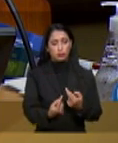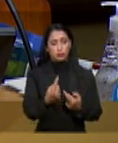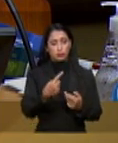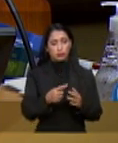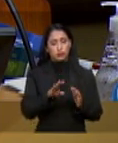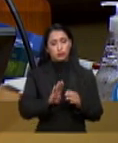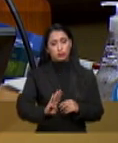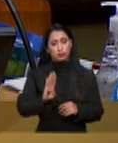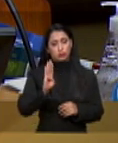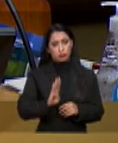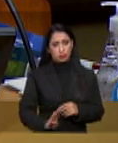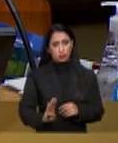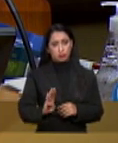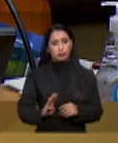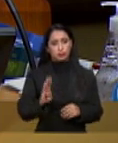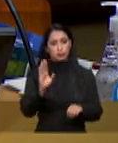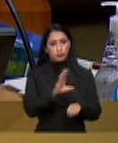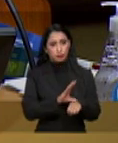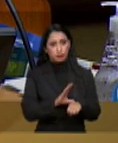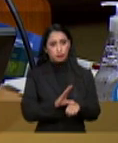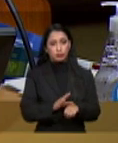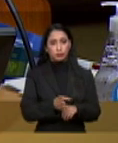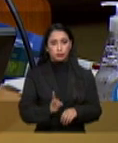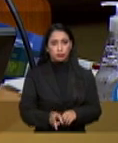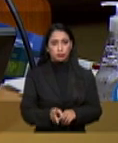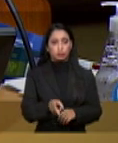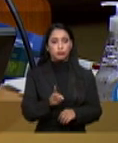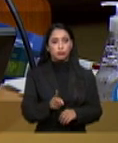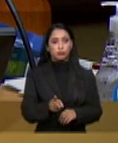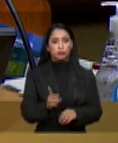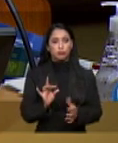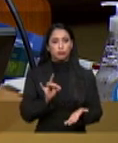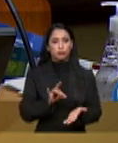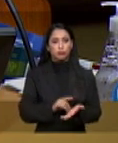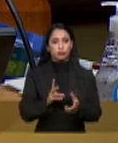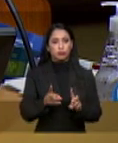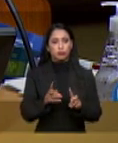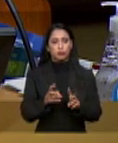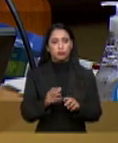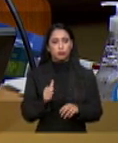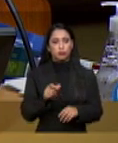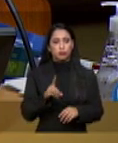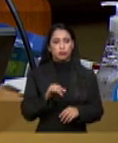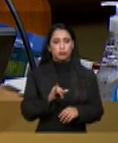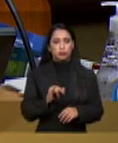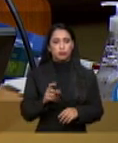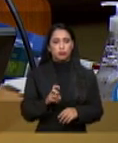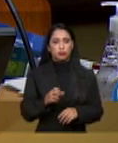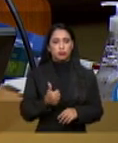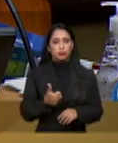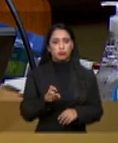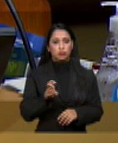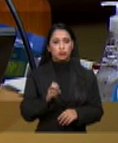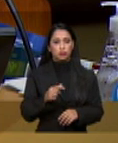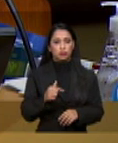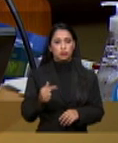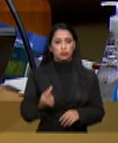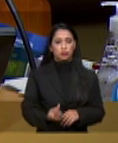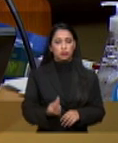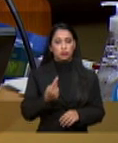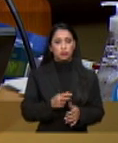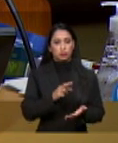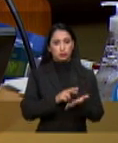Maior. Em pauta, ADI 4980, requerente PGR. STF julga ação sobre se é